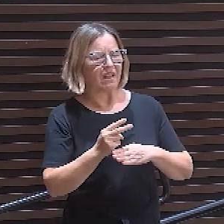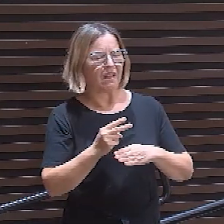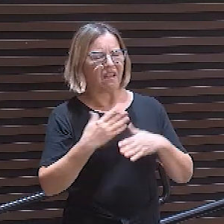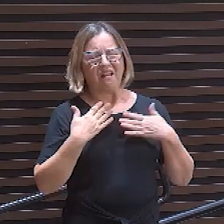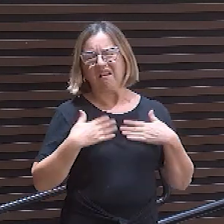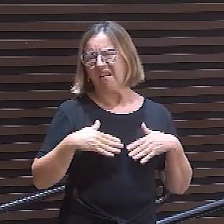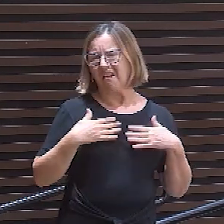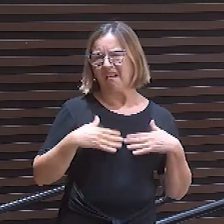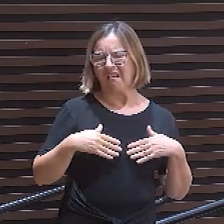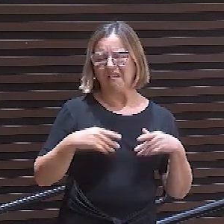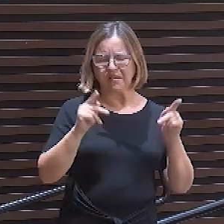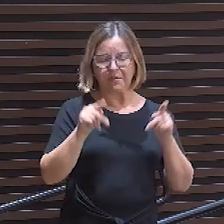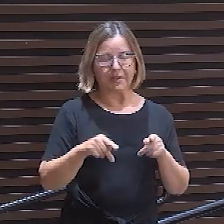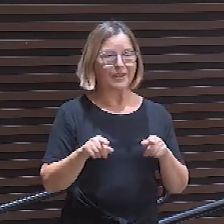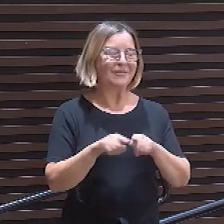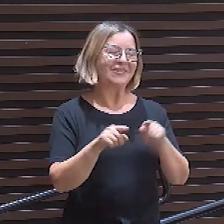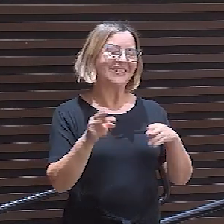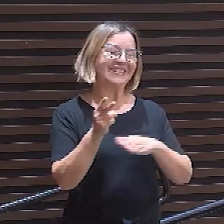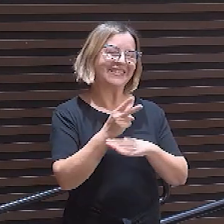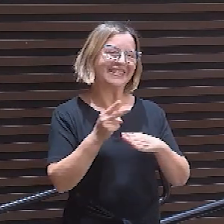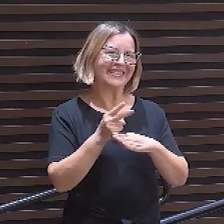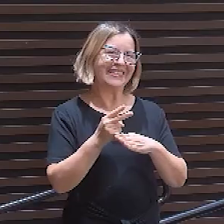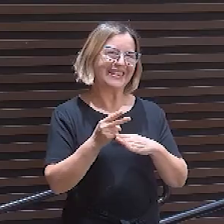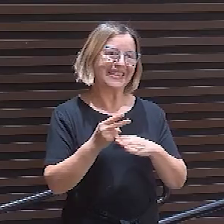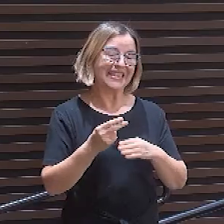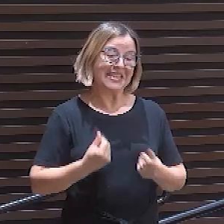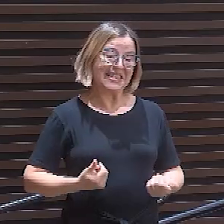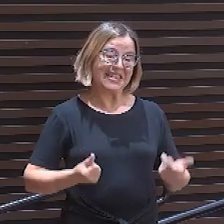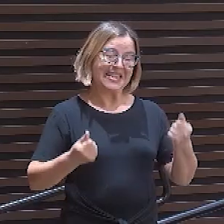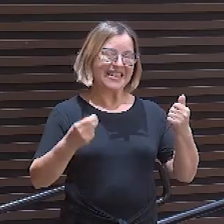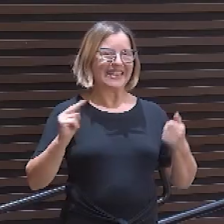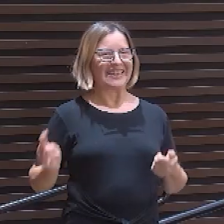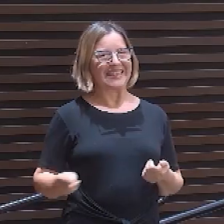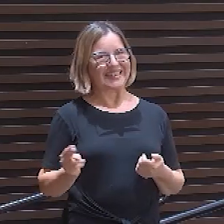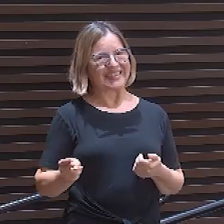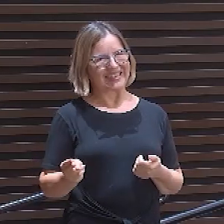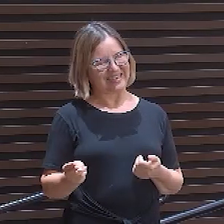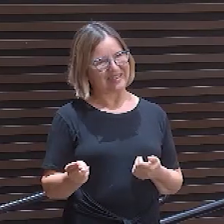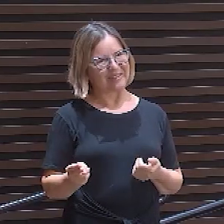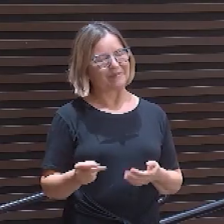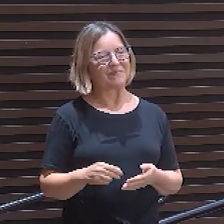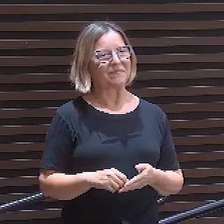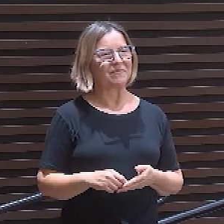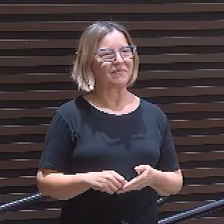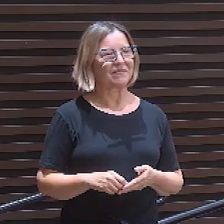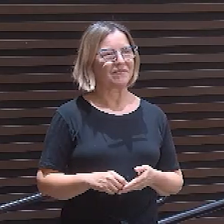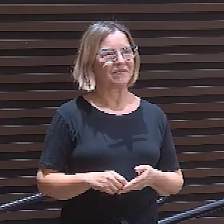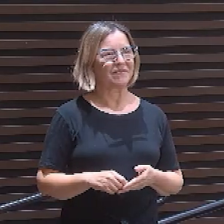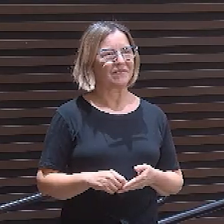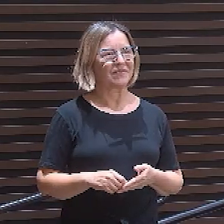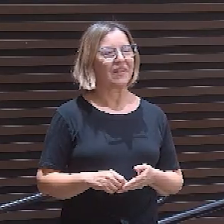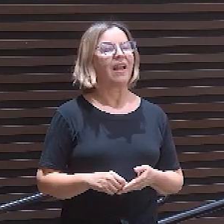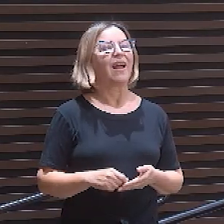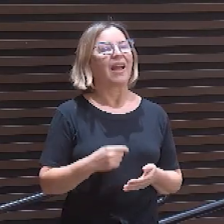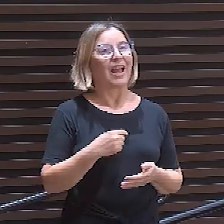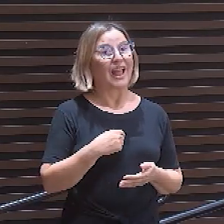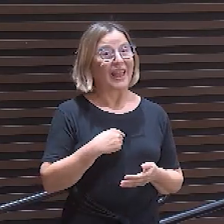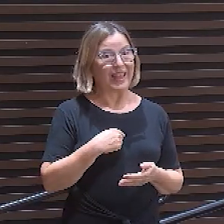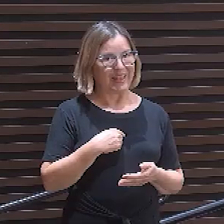mas busca os tesouros eternos. Eu sei que eu vou ter a recompensa.